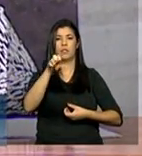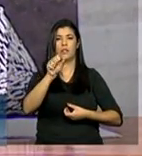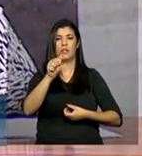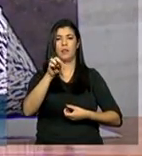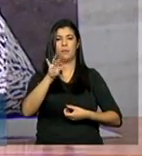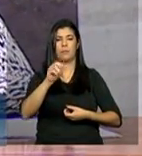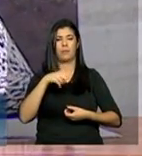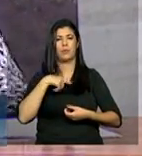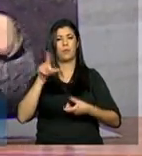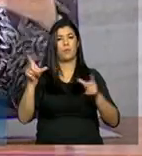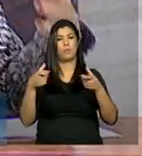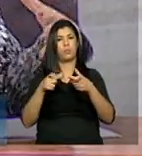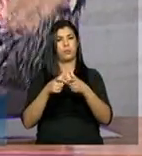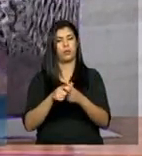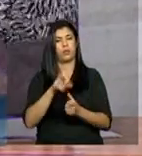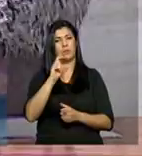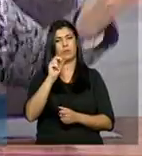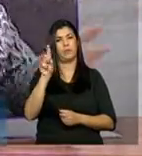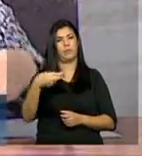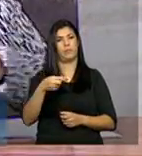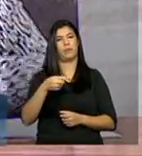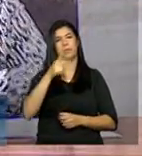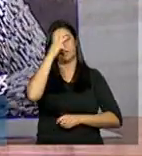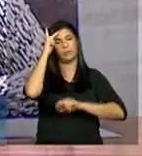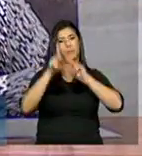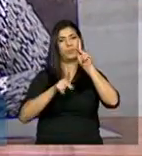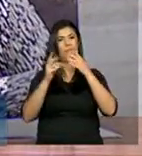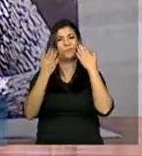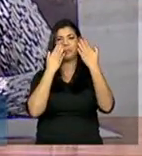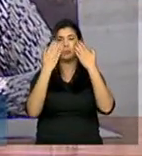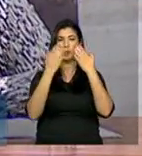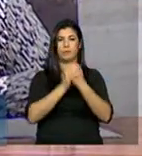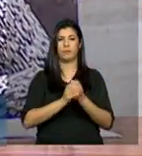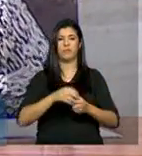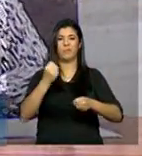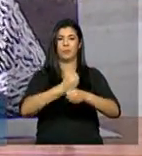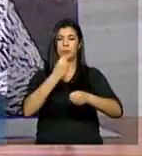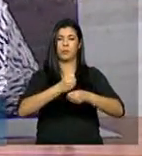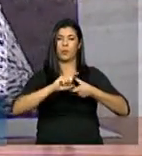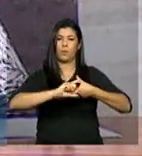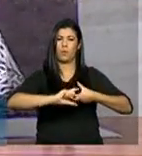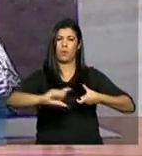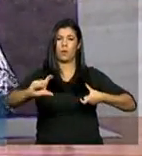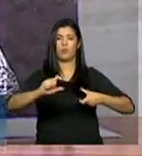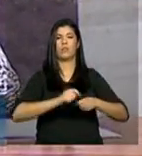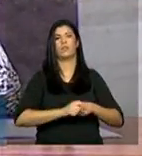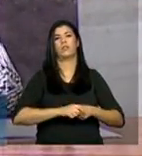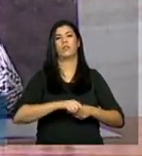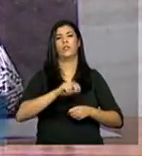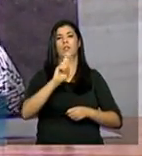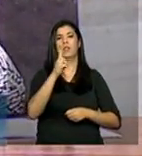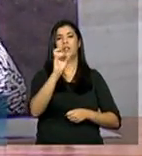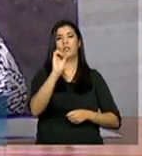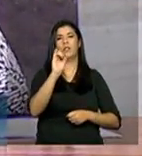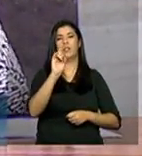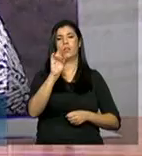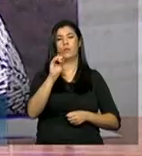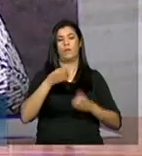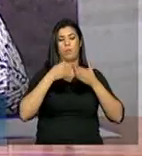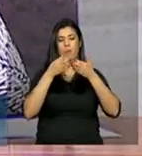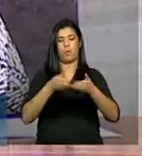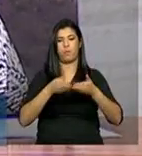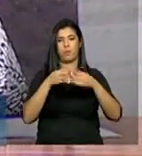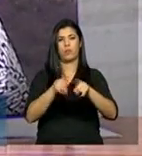de 50 mil habitantes e comparo com uma grande obra de rodovia, de usina hidrelétrica ou